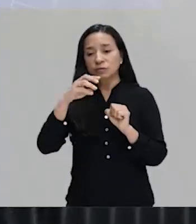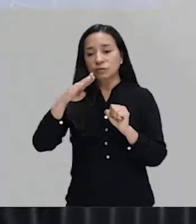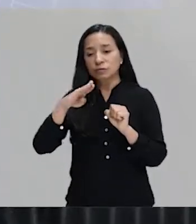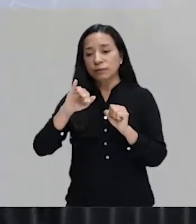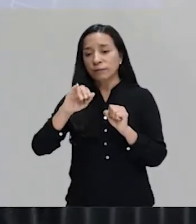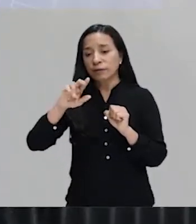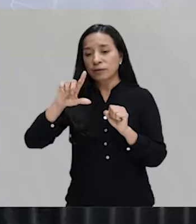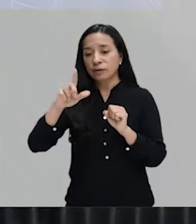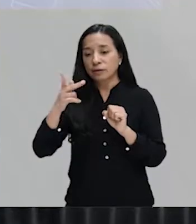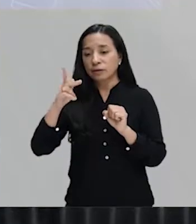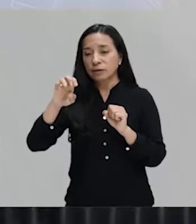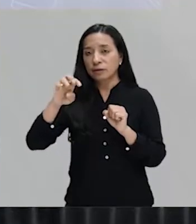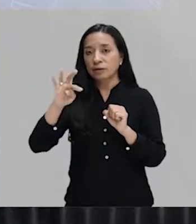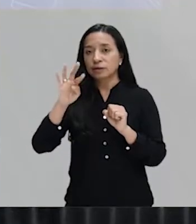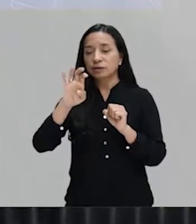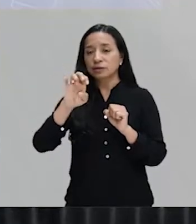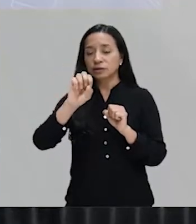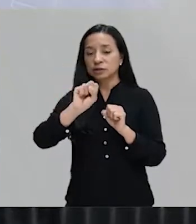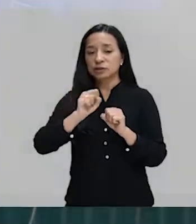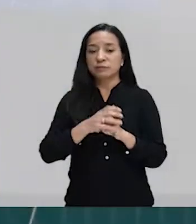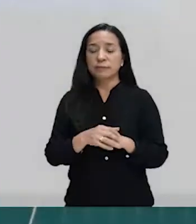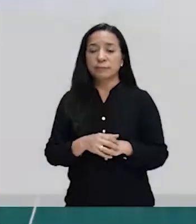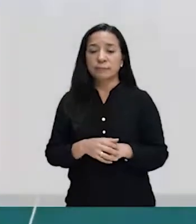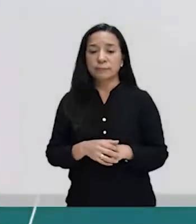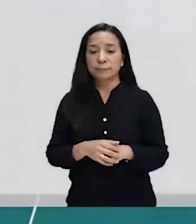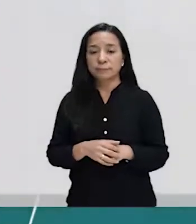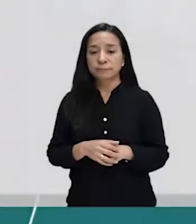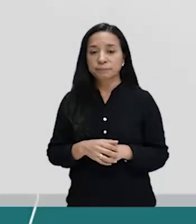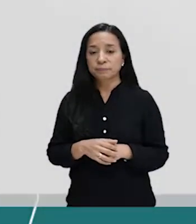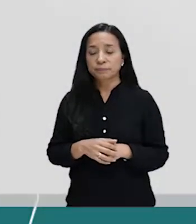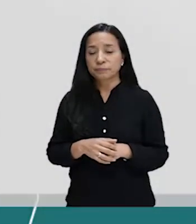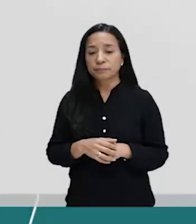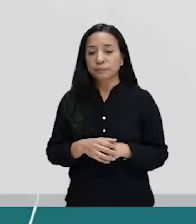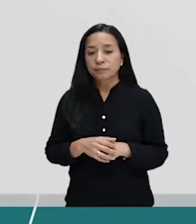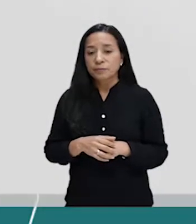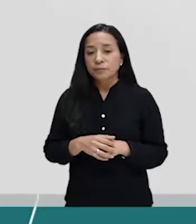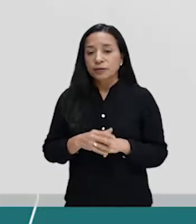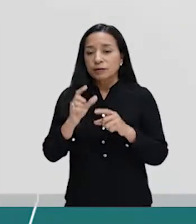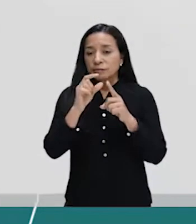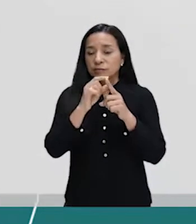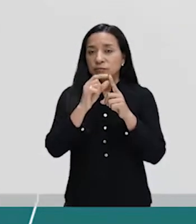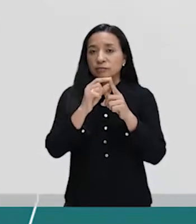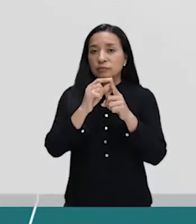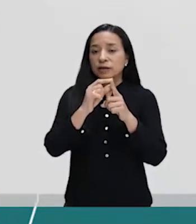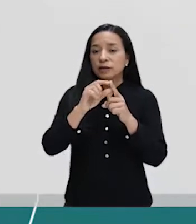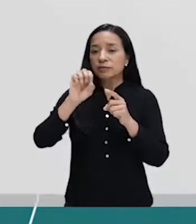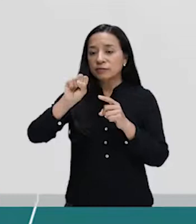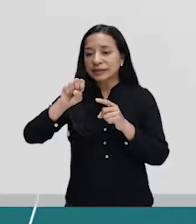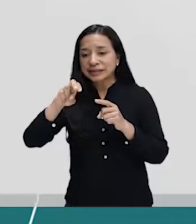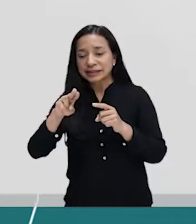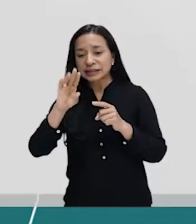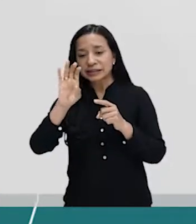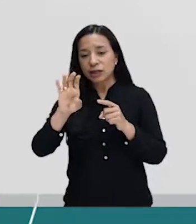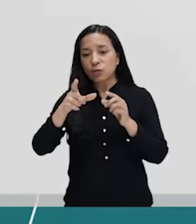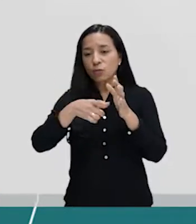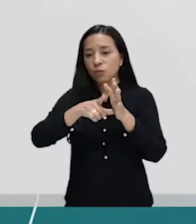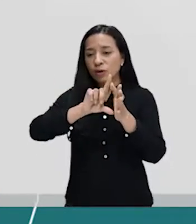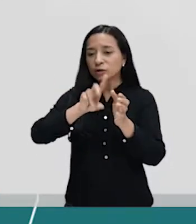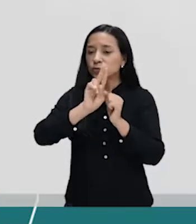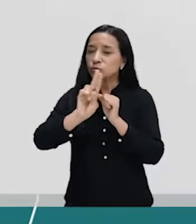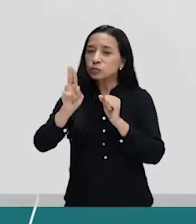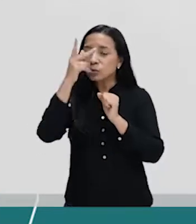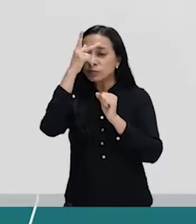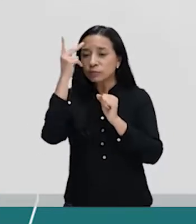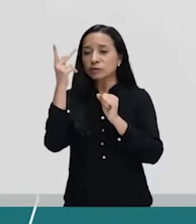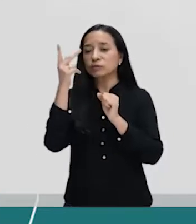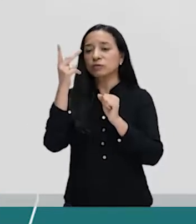bilhetes. Quando a palavra seu antecede o nome de alguém, a função não é de pronome. Nesse caso, trata-se de uma forma